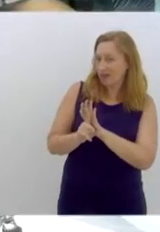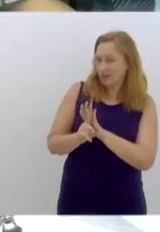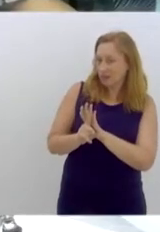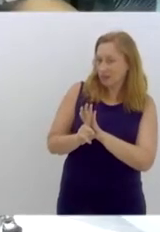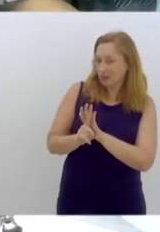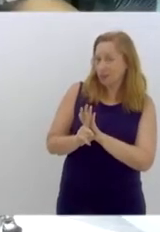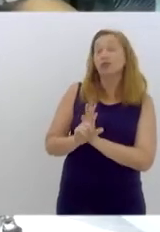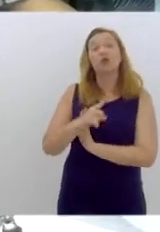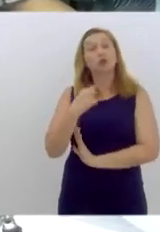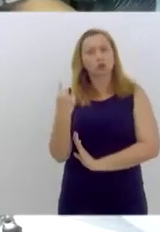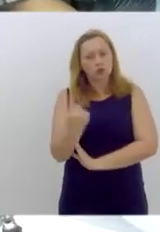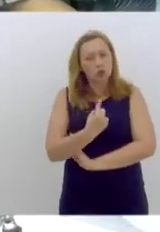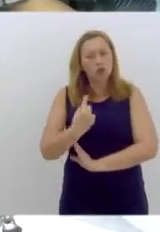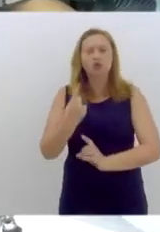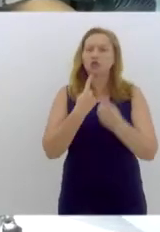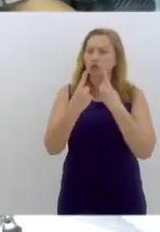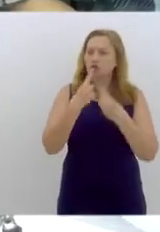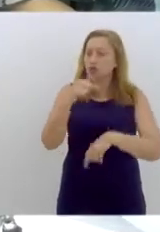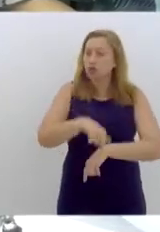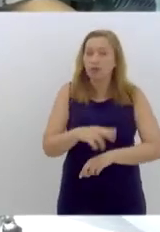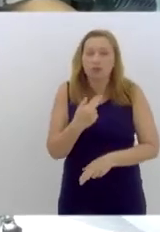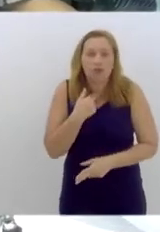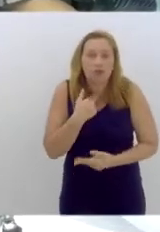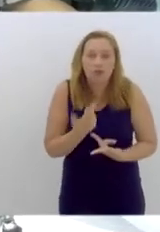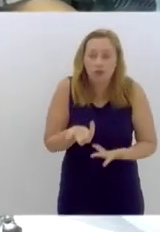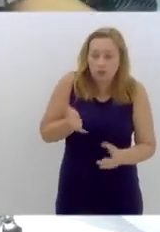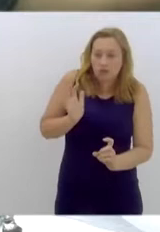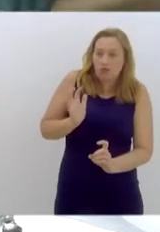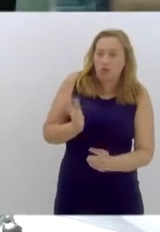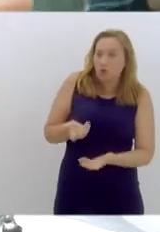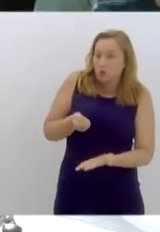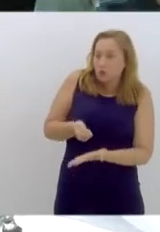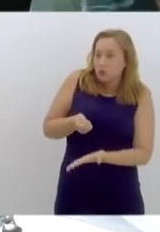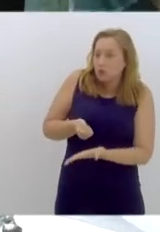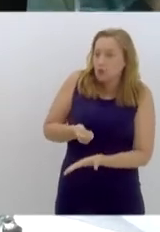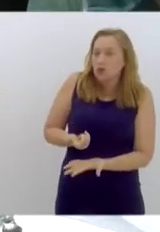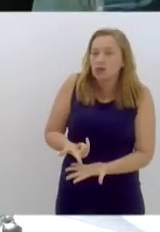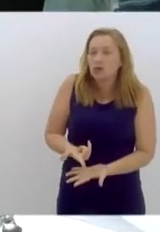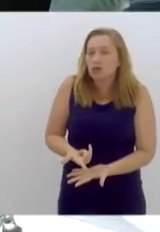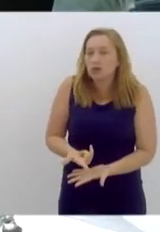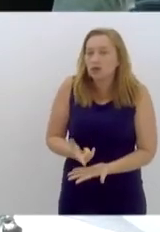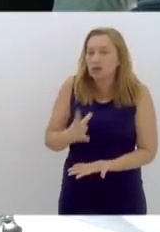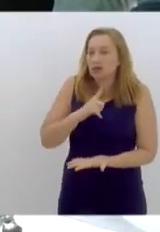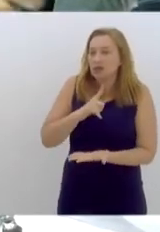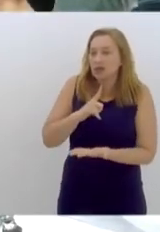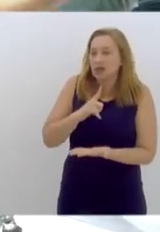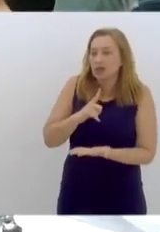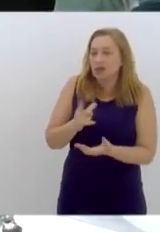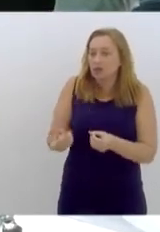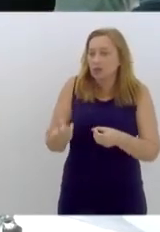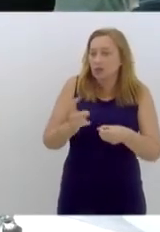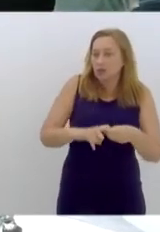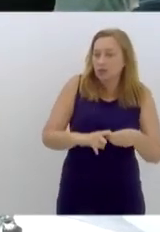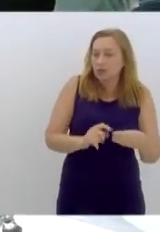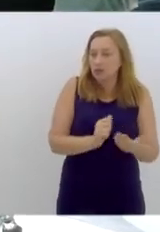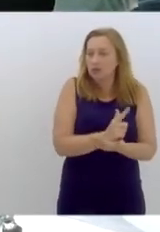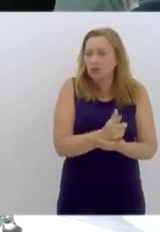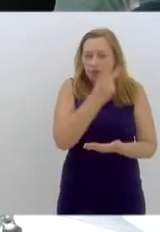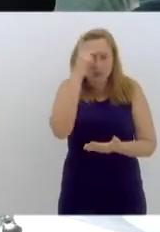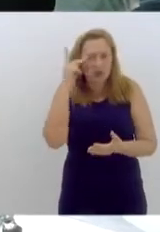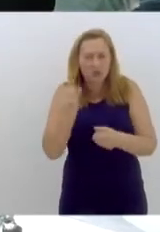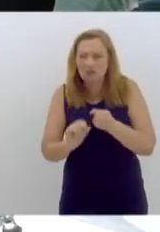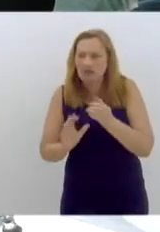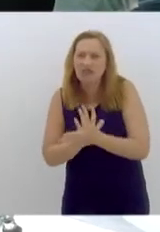nós vamos aqui discutir, mas eu não posso impor que haja um ressarcimento de alguém que não produziu o